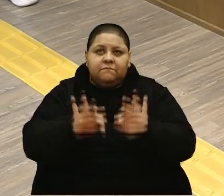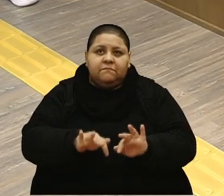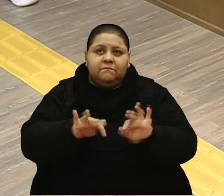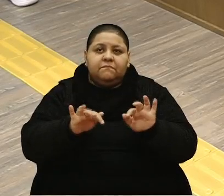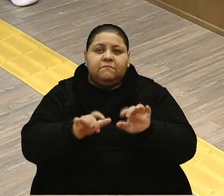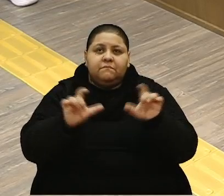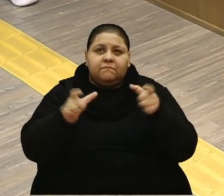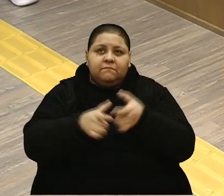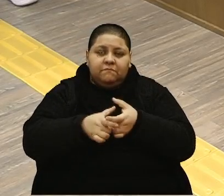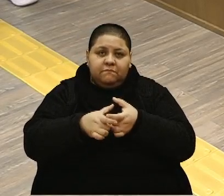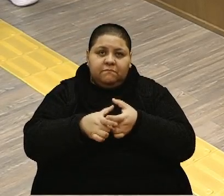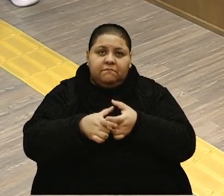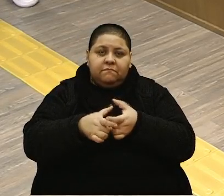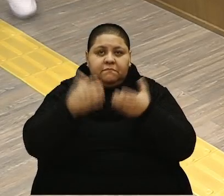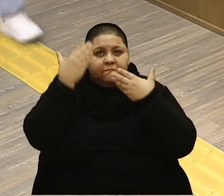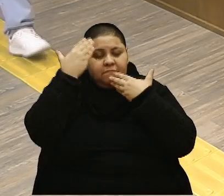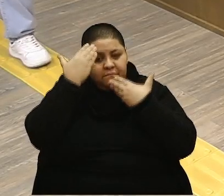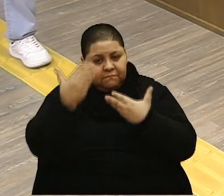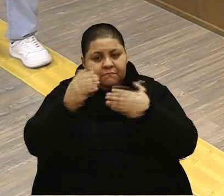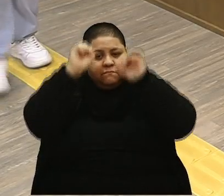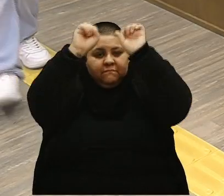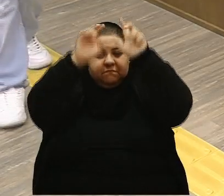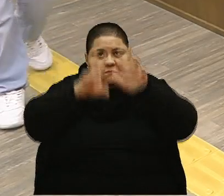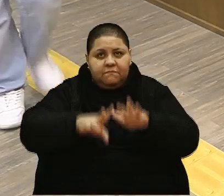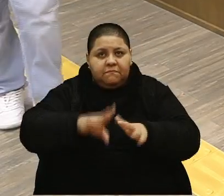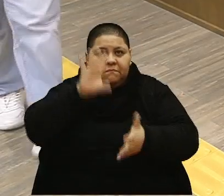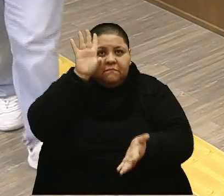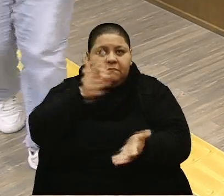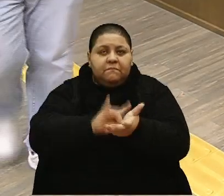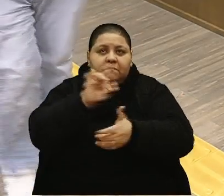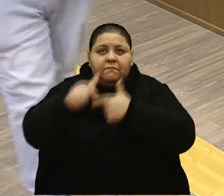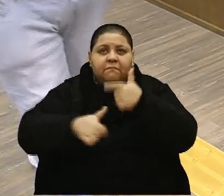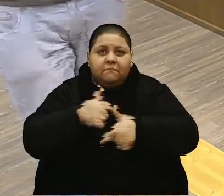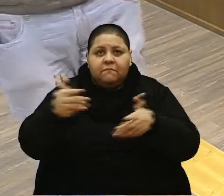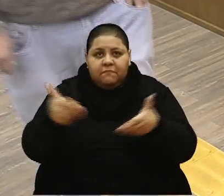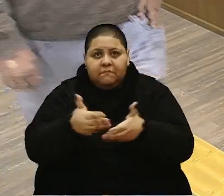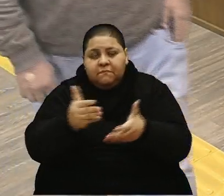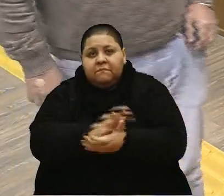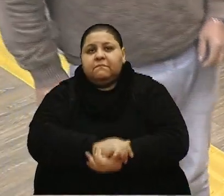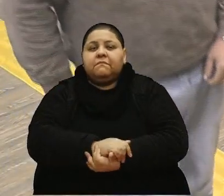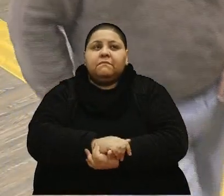pequeno expediente, agradecendo a proteção de Deus, declaro encerrados os trabalhos da presente sessão.